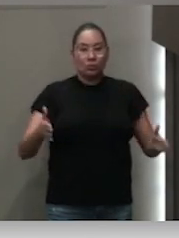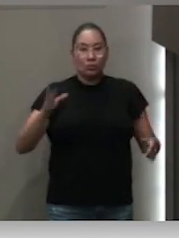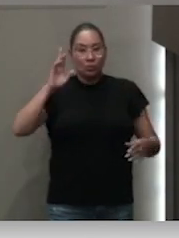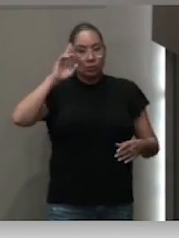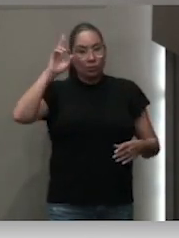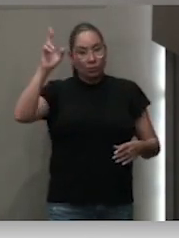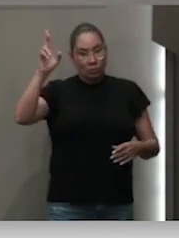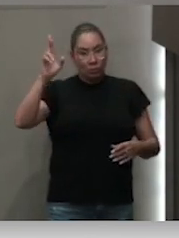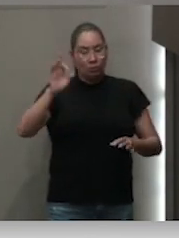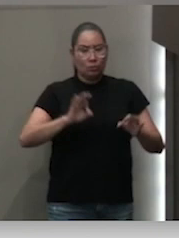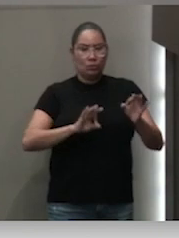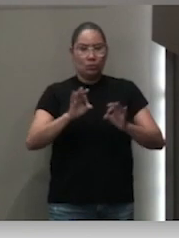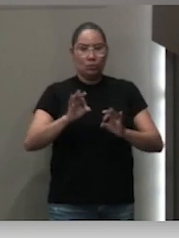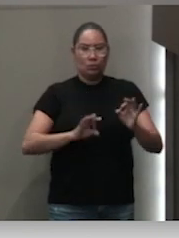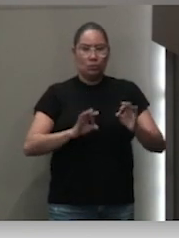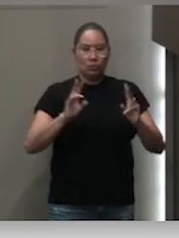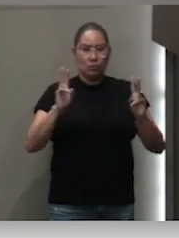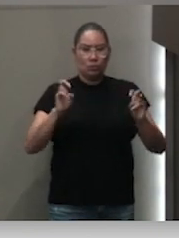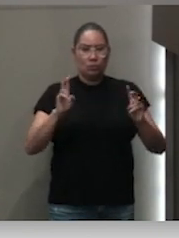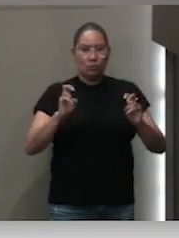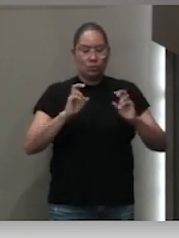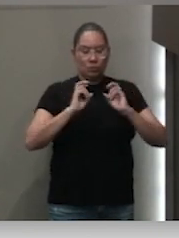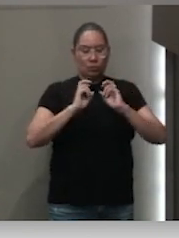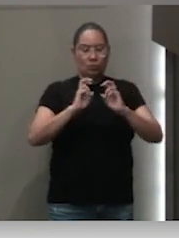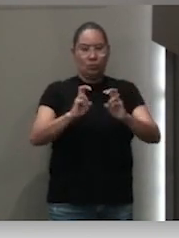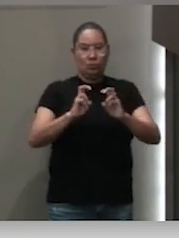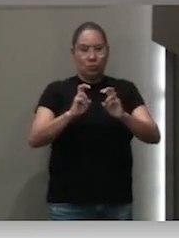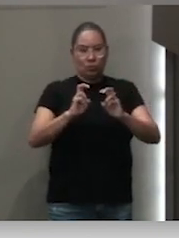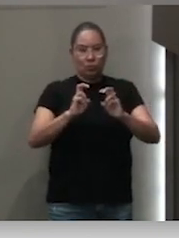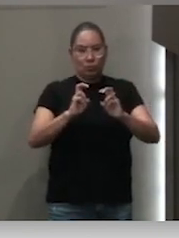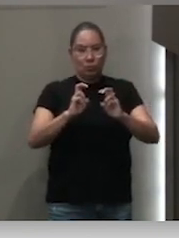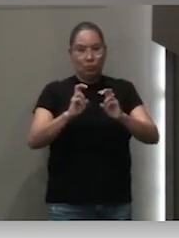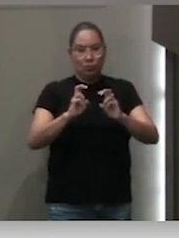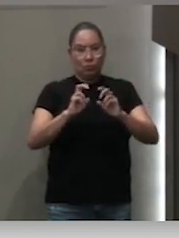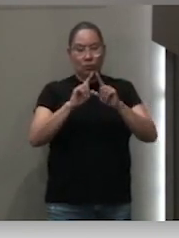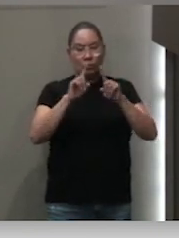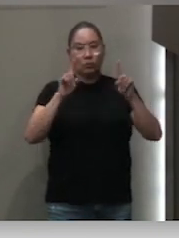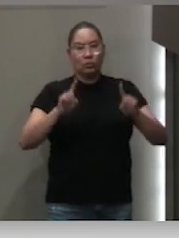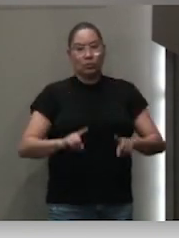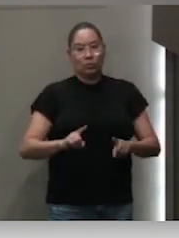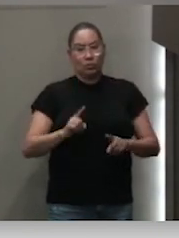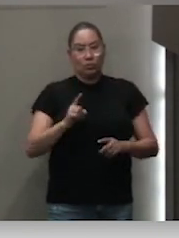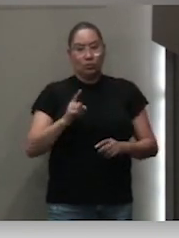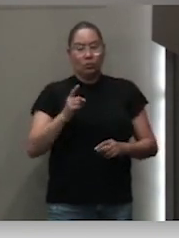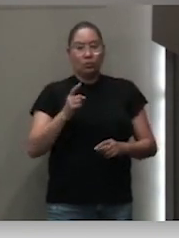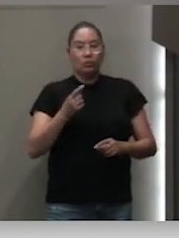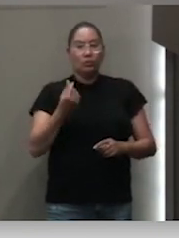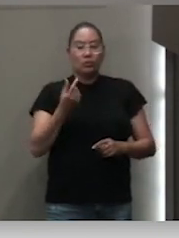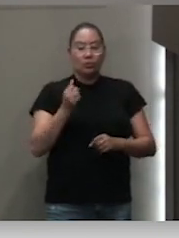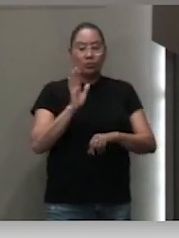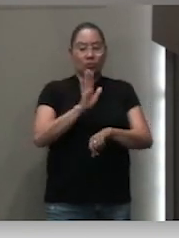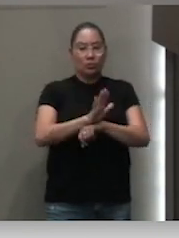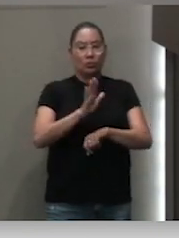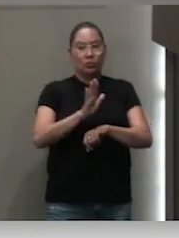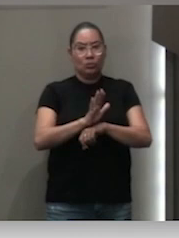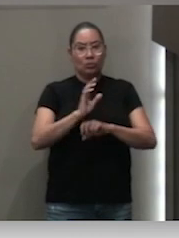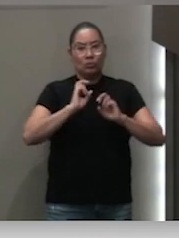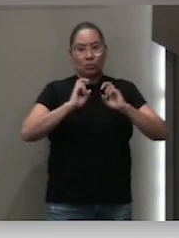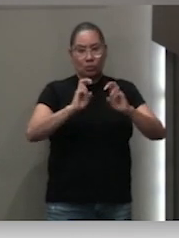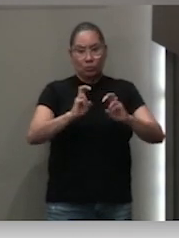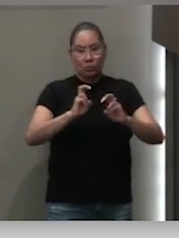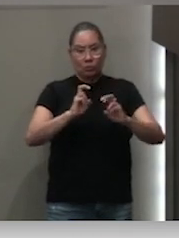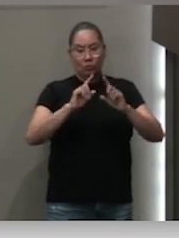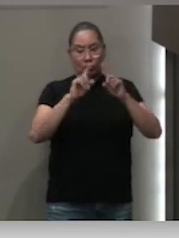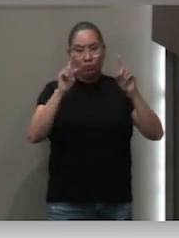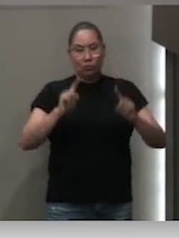que regularize a questão do transporte dos Servidores do auxílio transporte dos Servidores desta Câmara